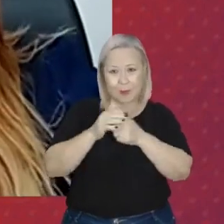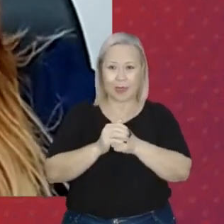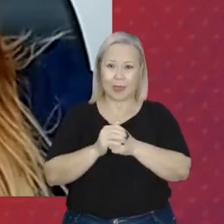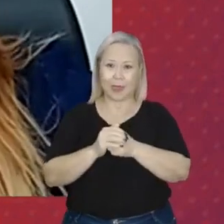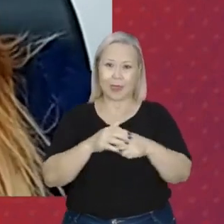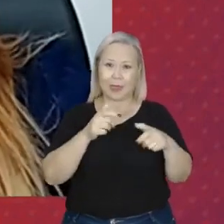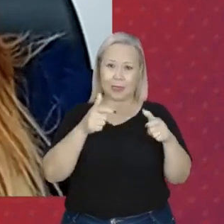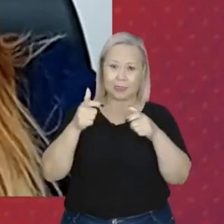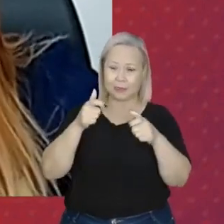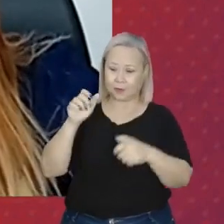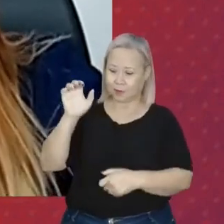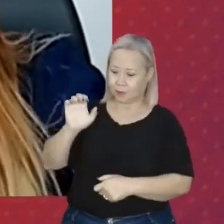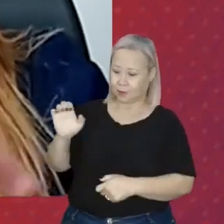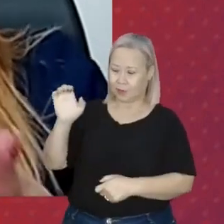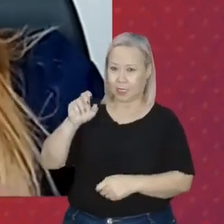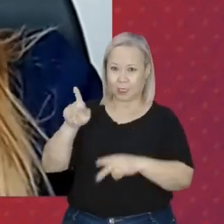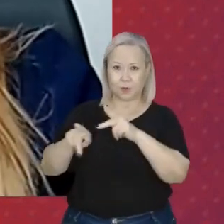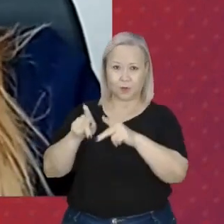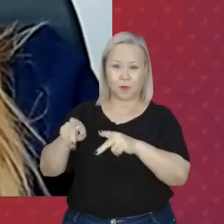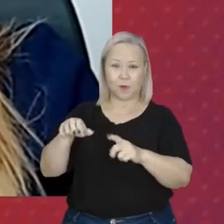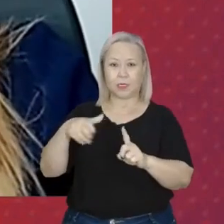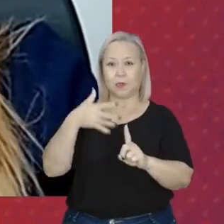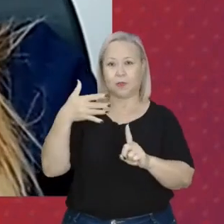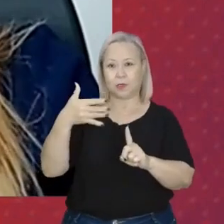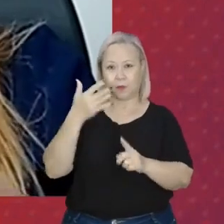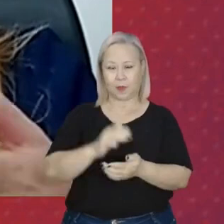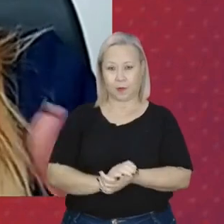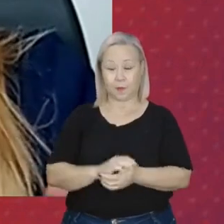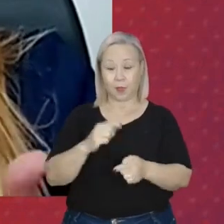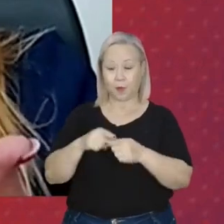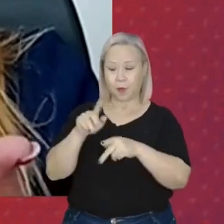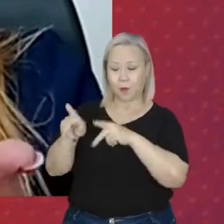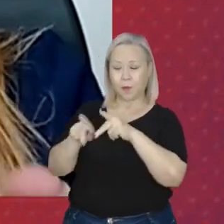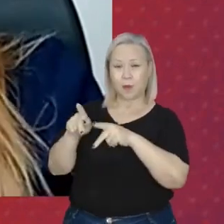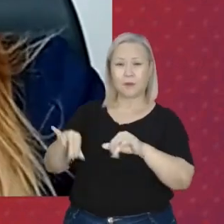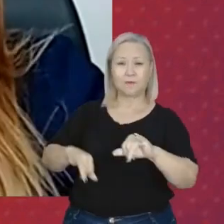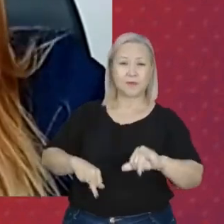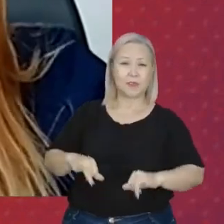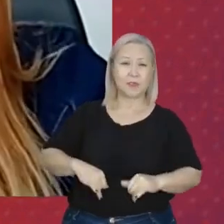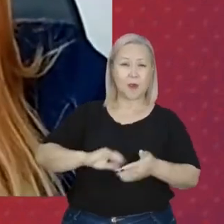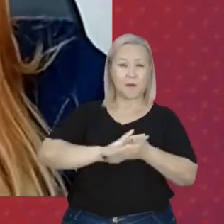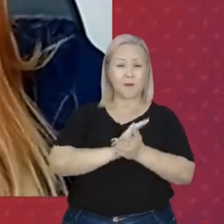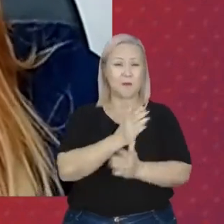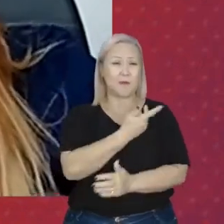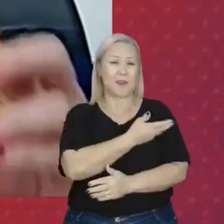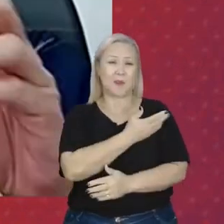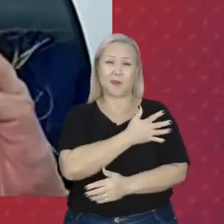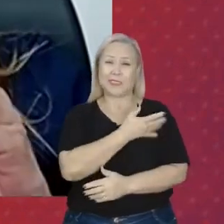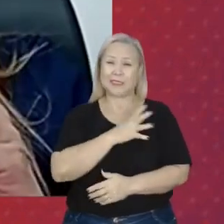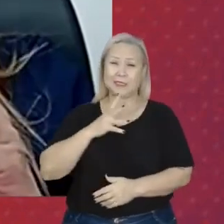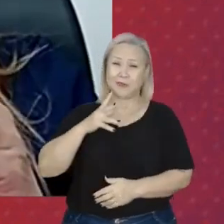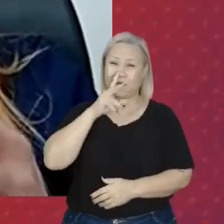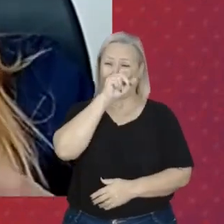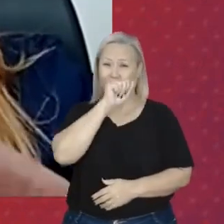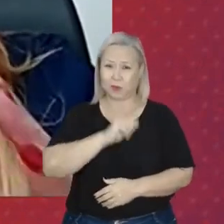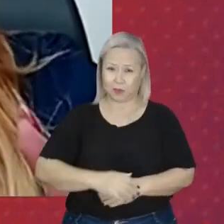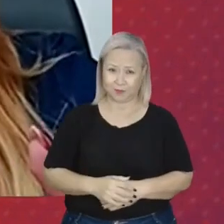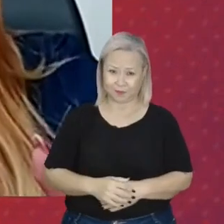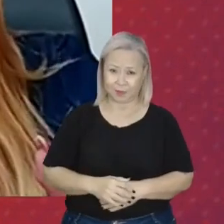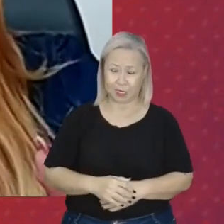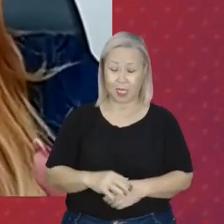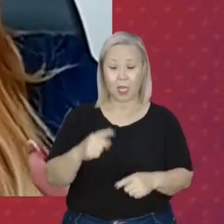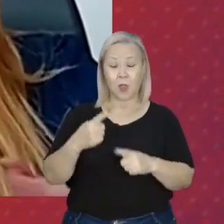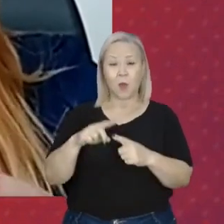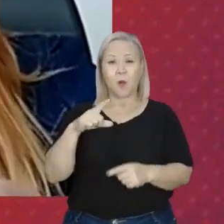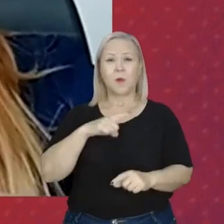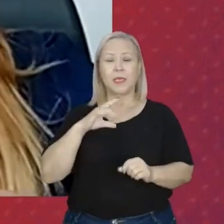de população transgênera, né? Porque é uma população que sofre um preconceito extremo, porque ela existe